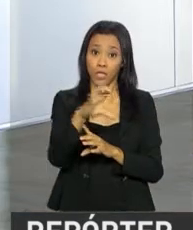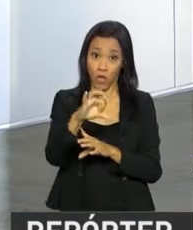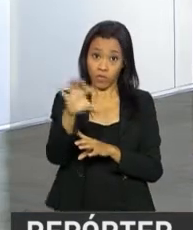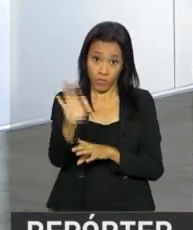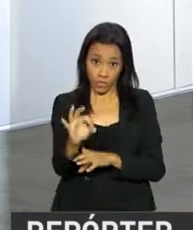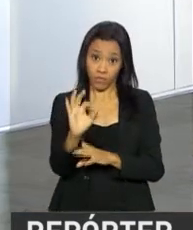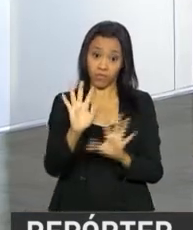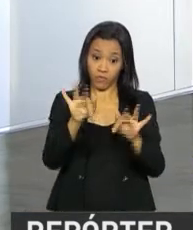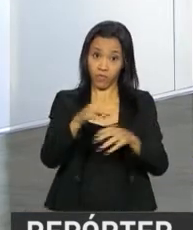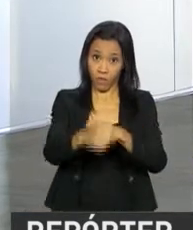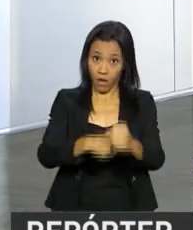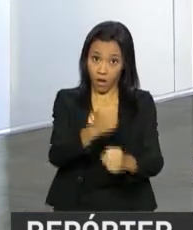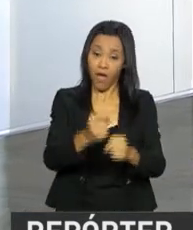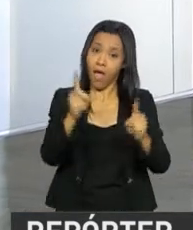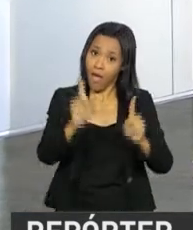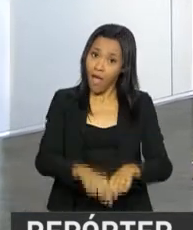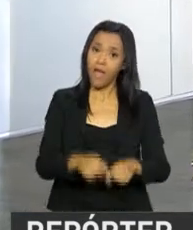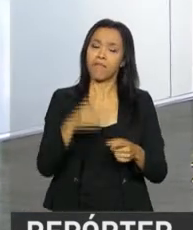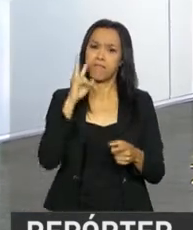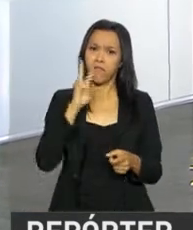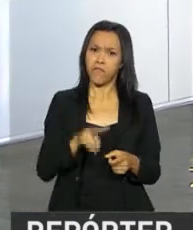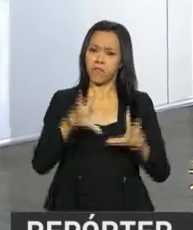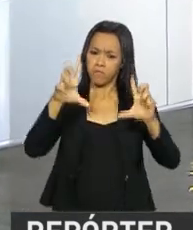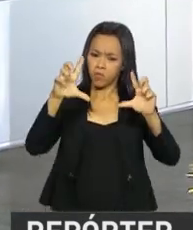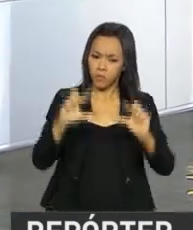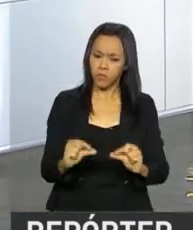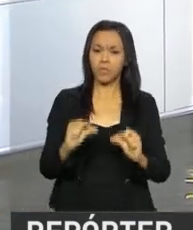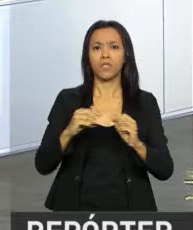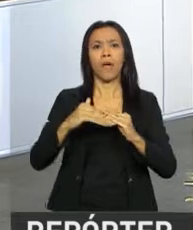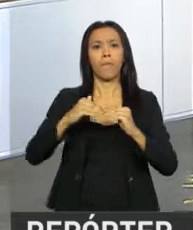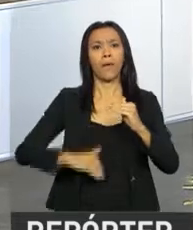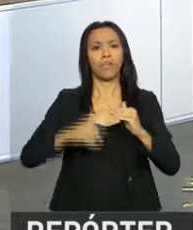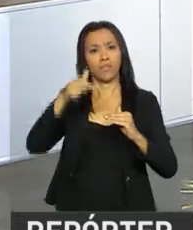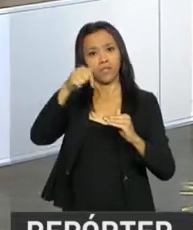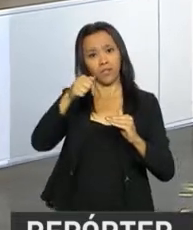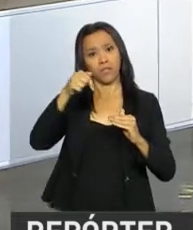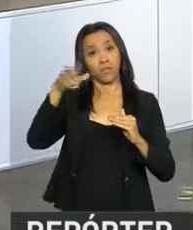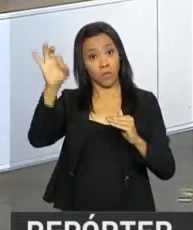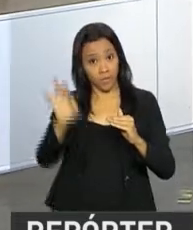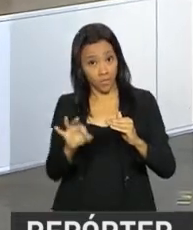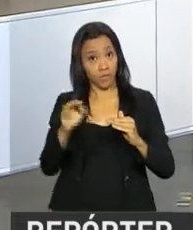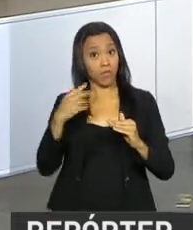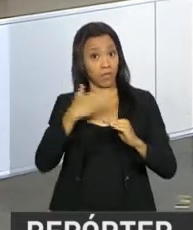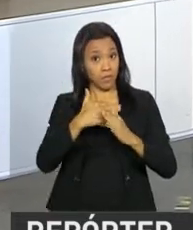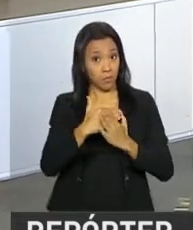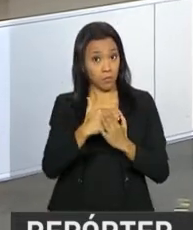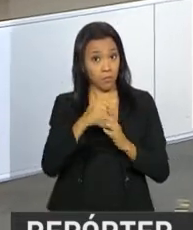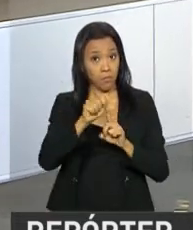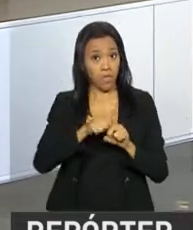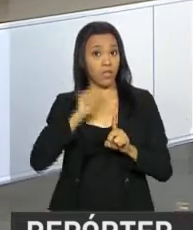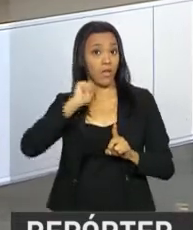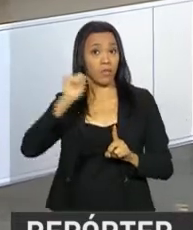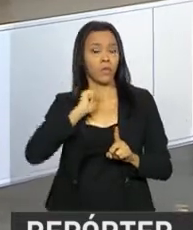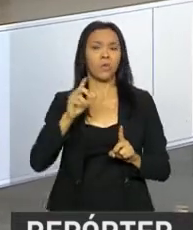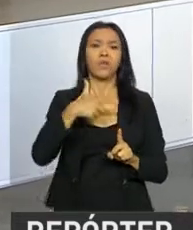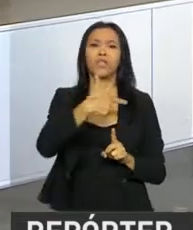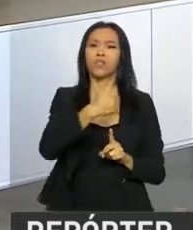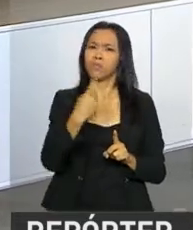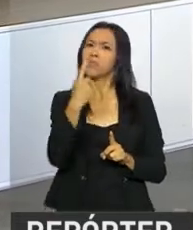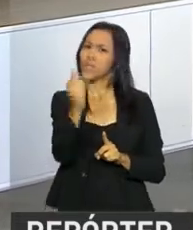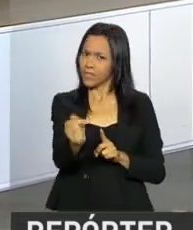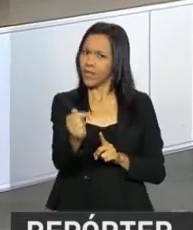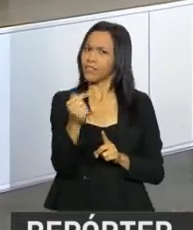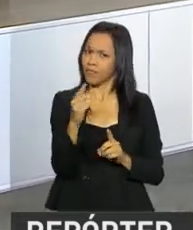é a primeira vez que o mercado financeiro prevê a taxa abaixo de 7% desde abril deste ano e para 2017 as previsões também